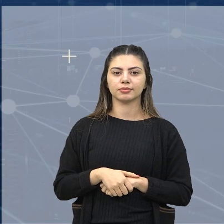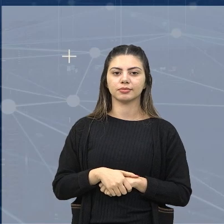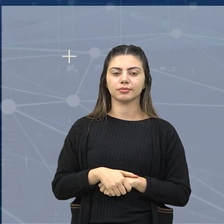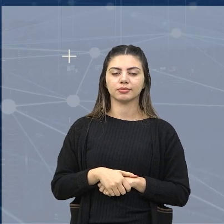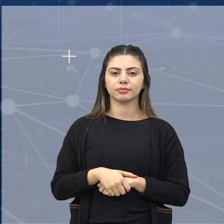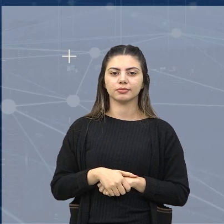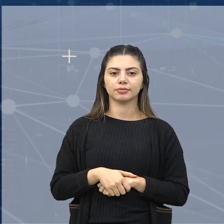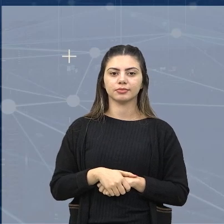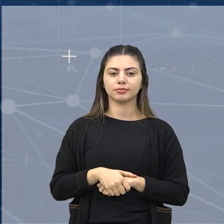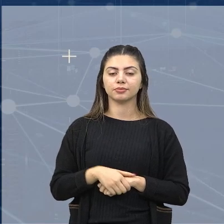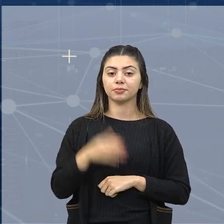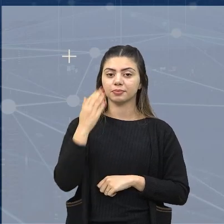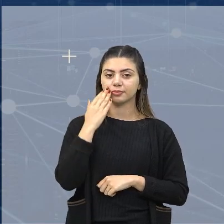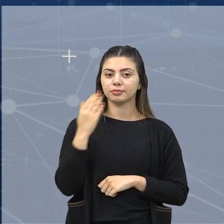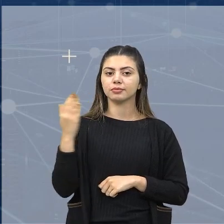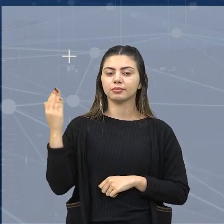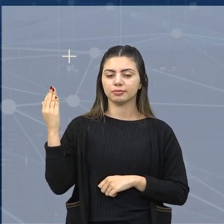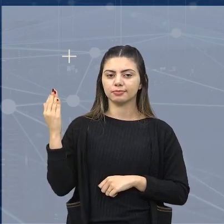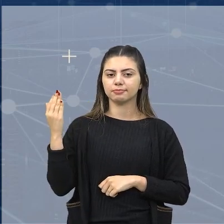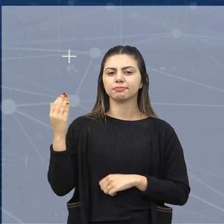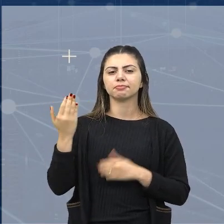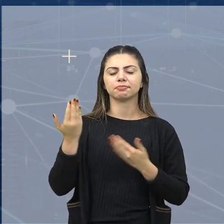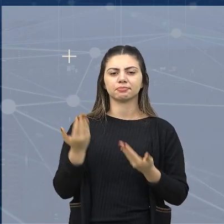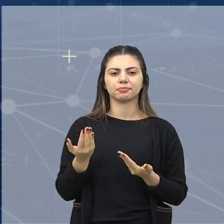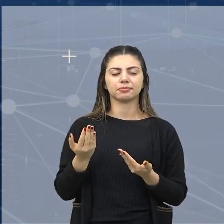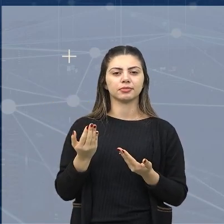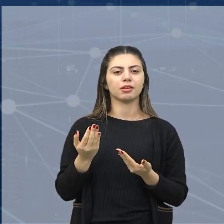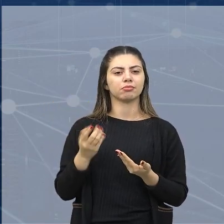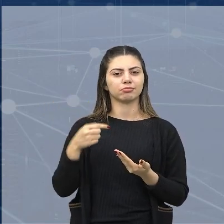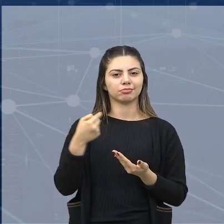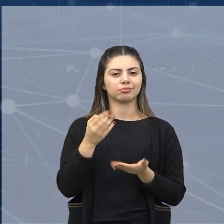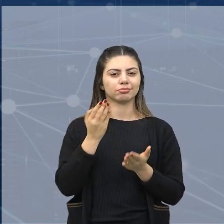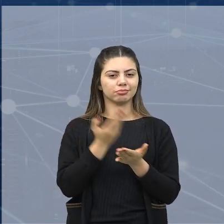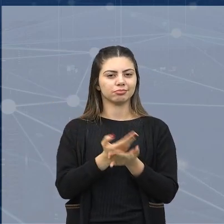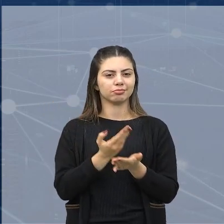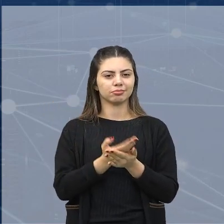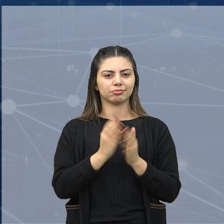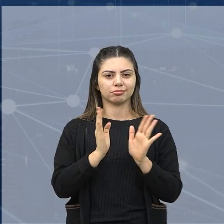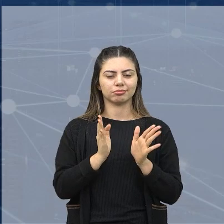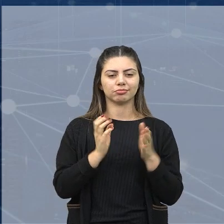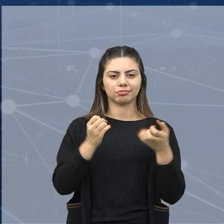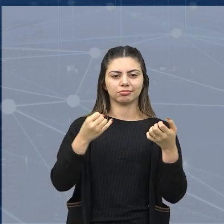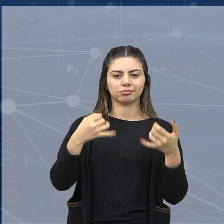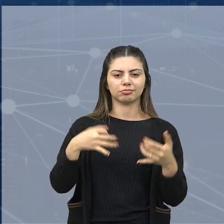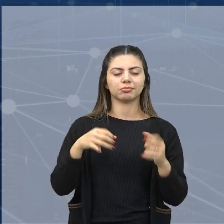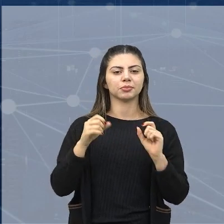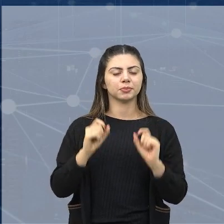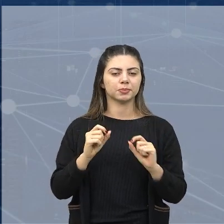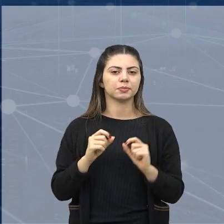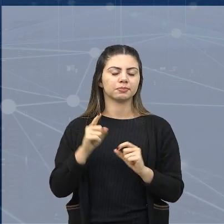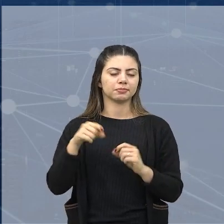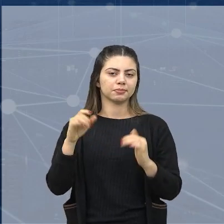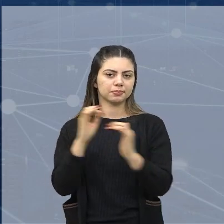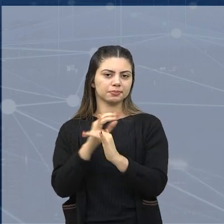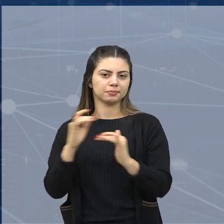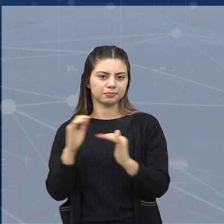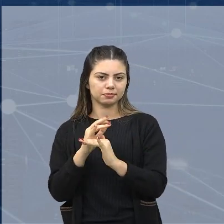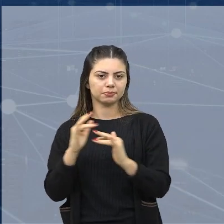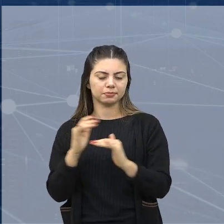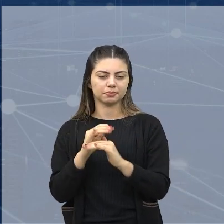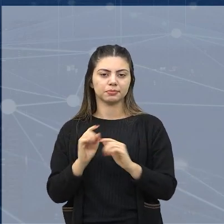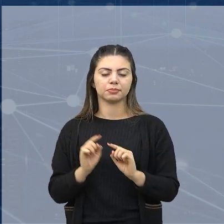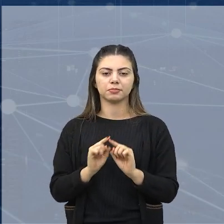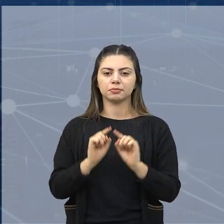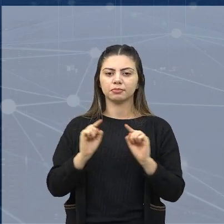Smart homes. O primeiro, né, falou de smart cities. Smart cities, que são cidades aqui, ele está